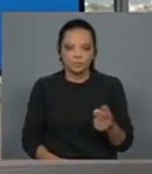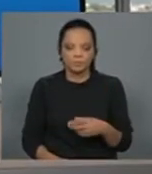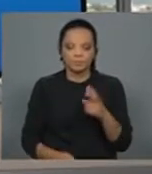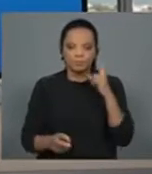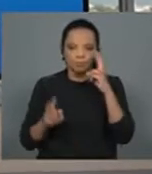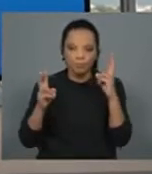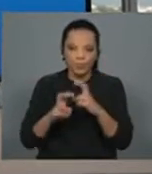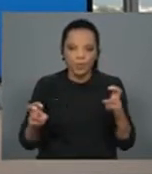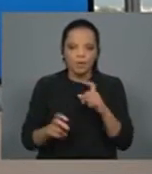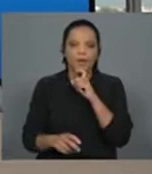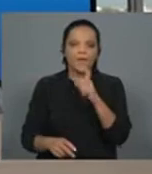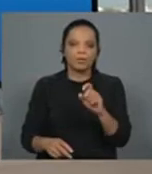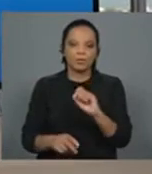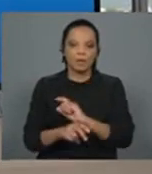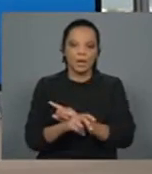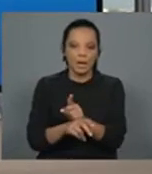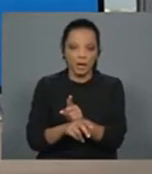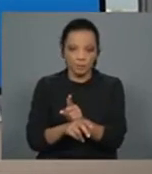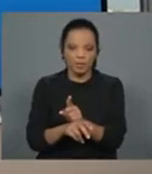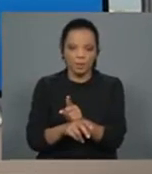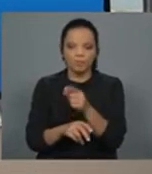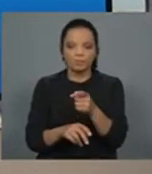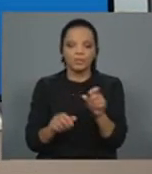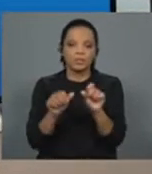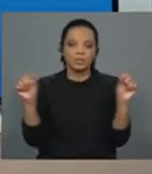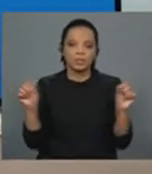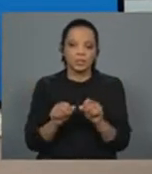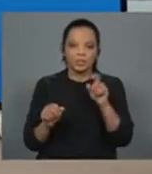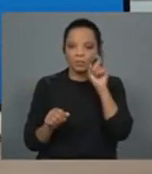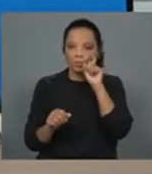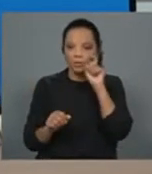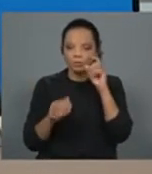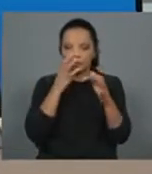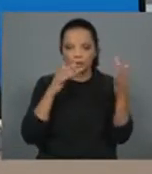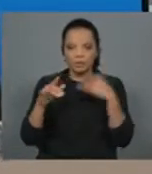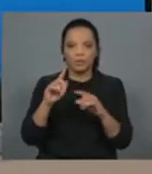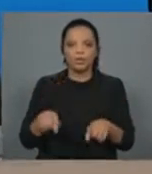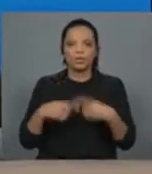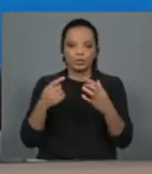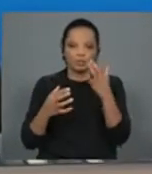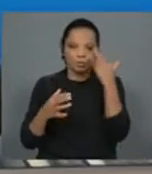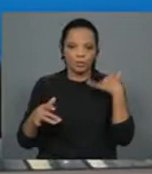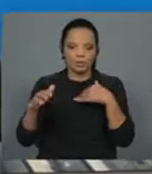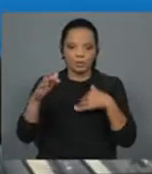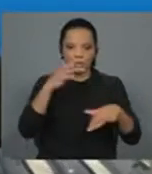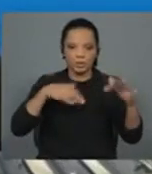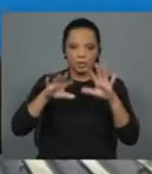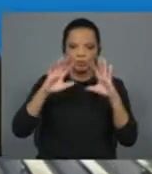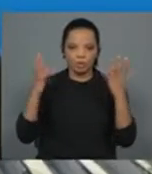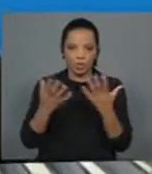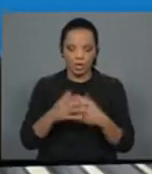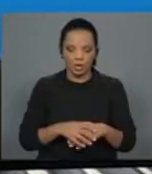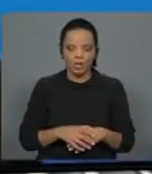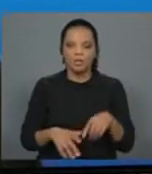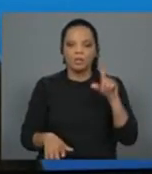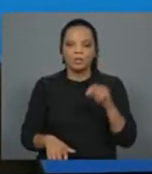e o aviso rápido ao sistema de proteção civil, em primeiro lugar, e depois à população, e também para a caracterização